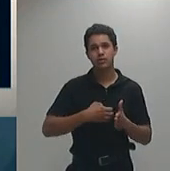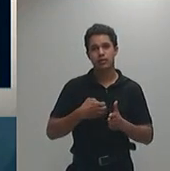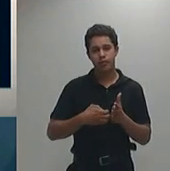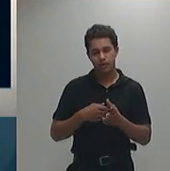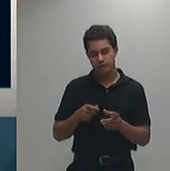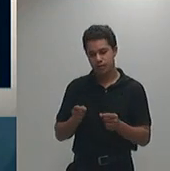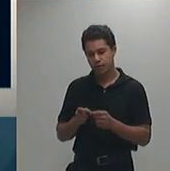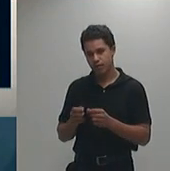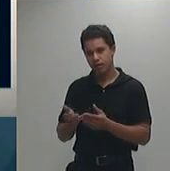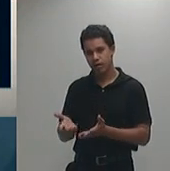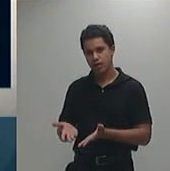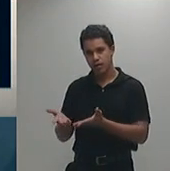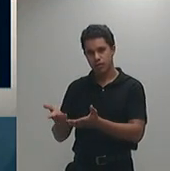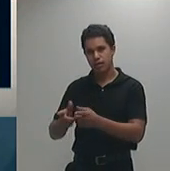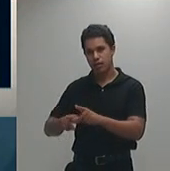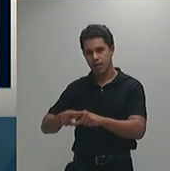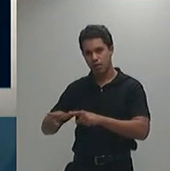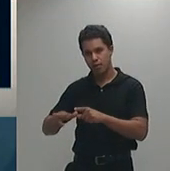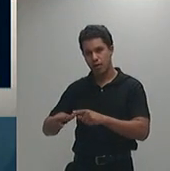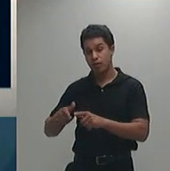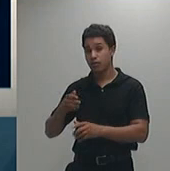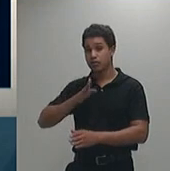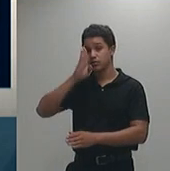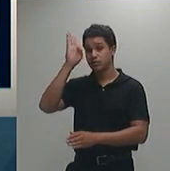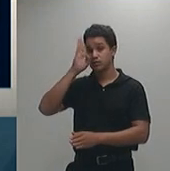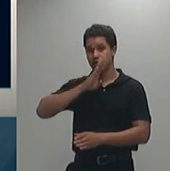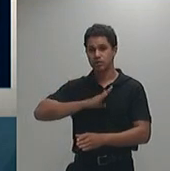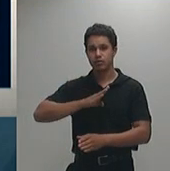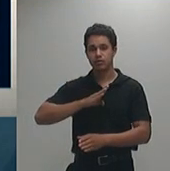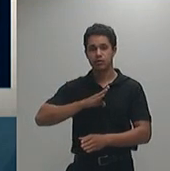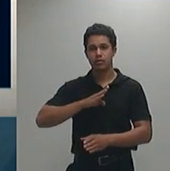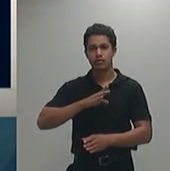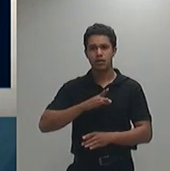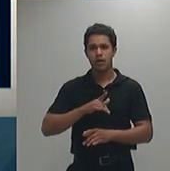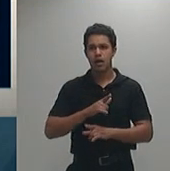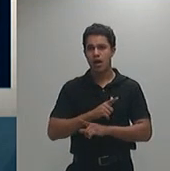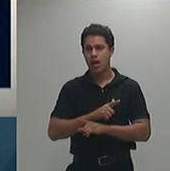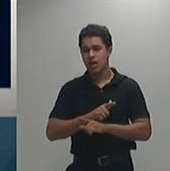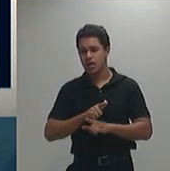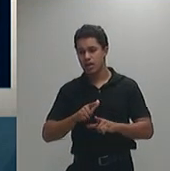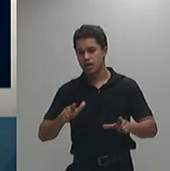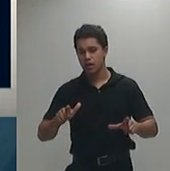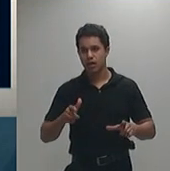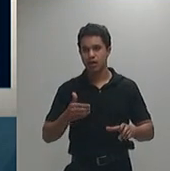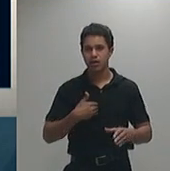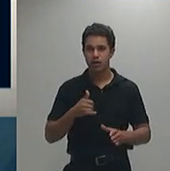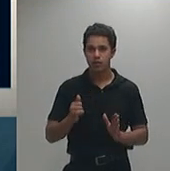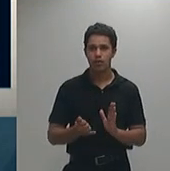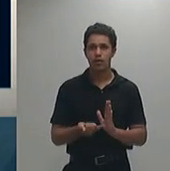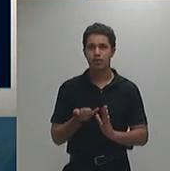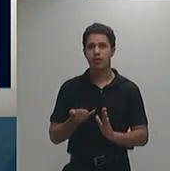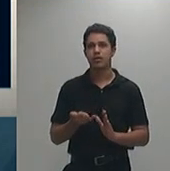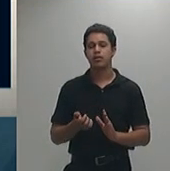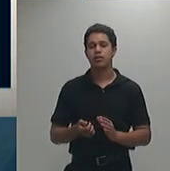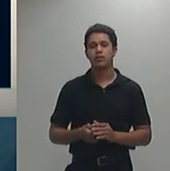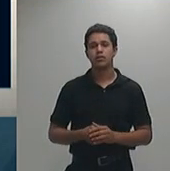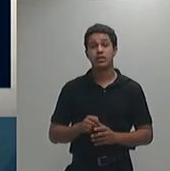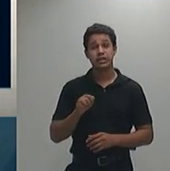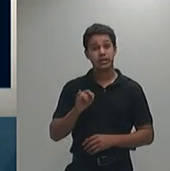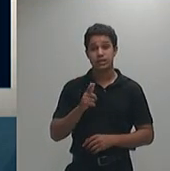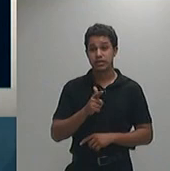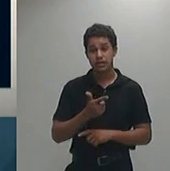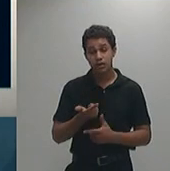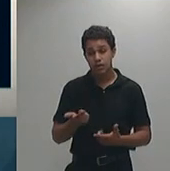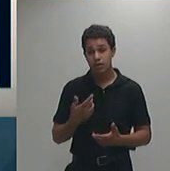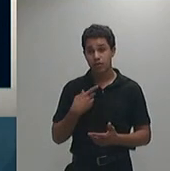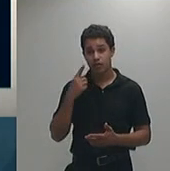serviço gratuito e ninguém a nenhum beneficiário se não o que